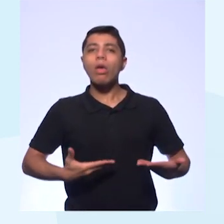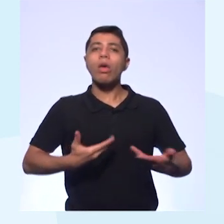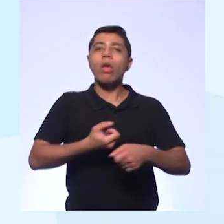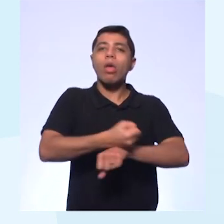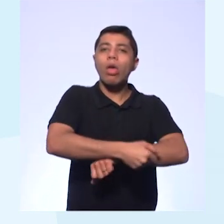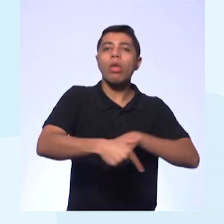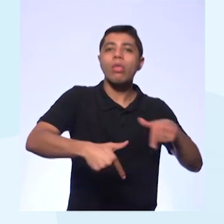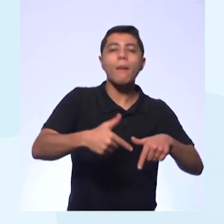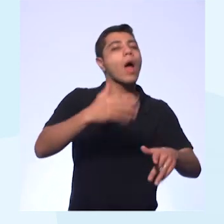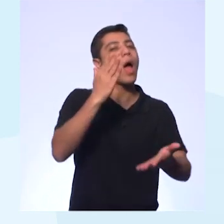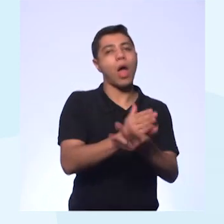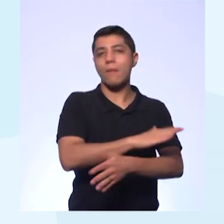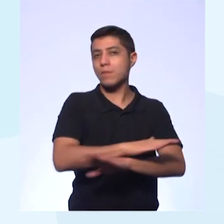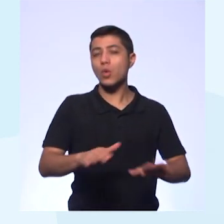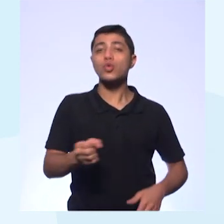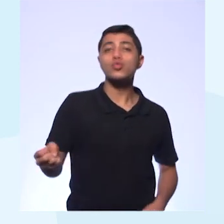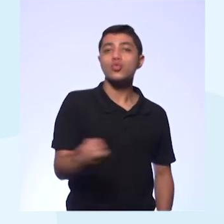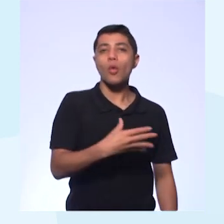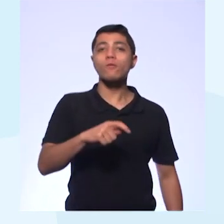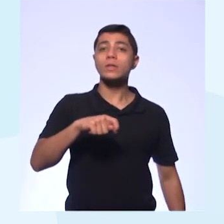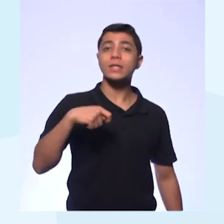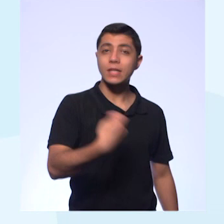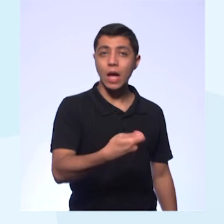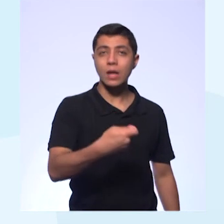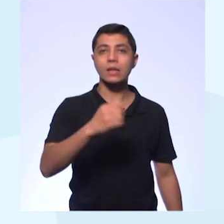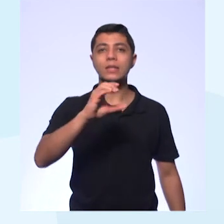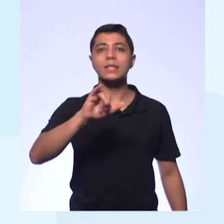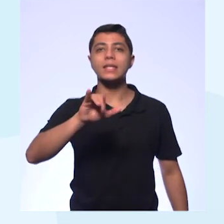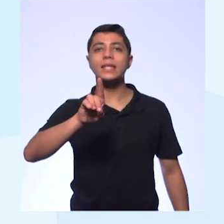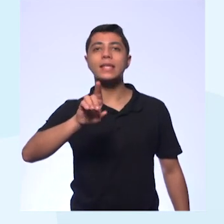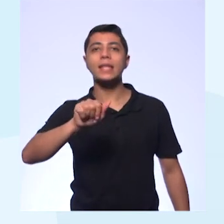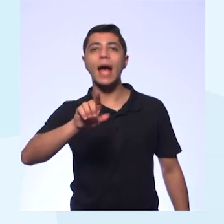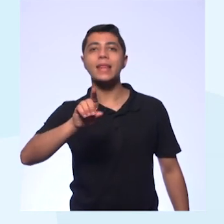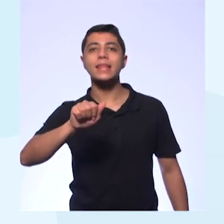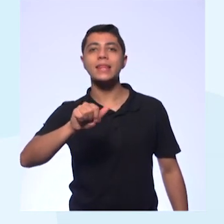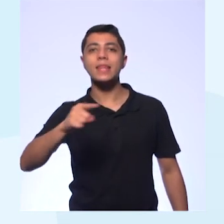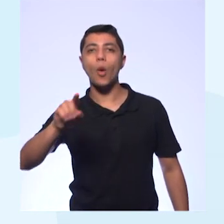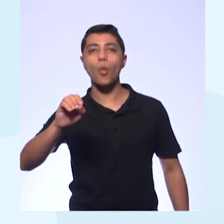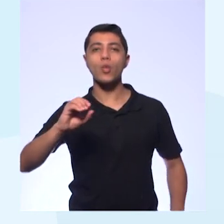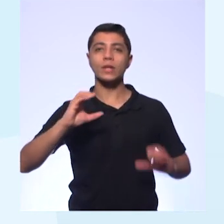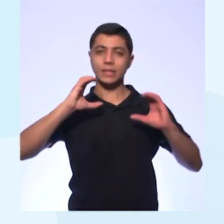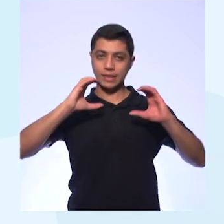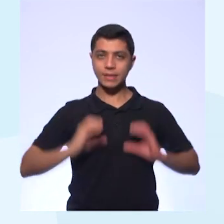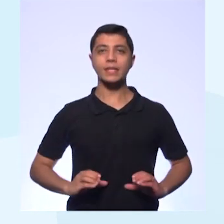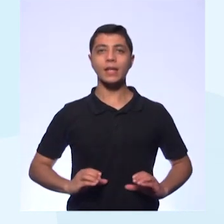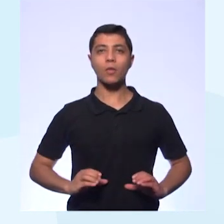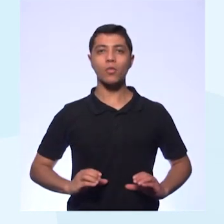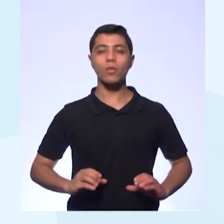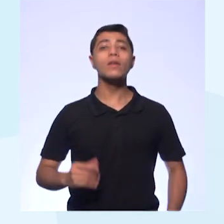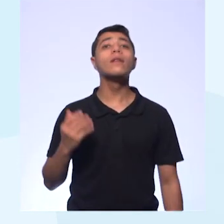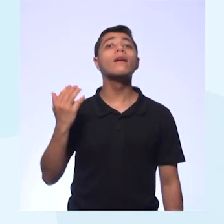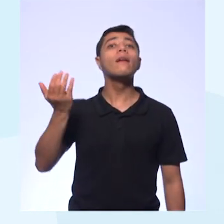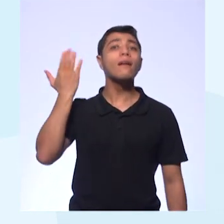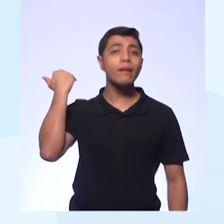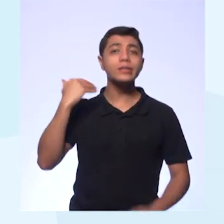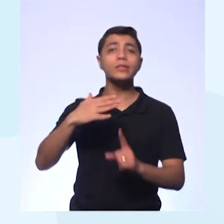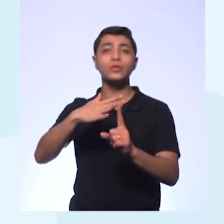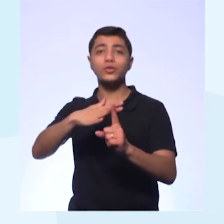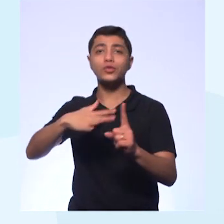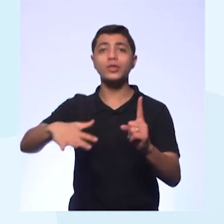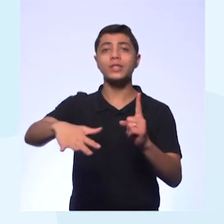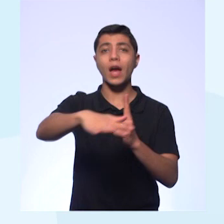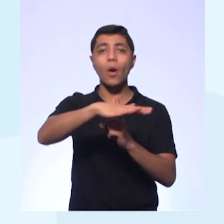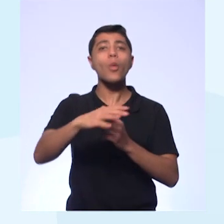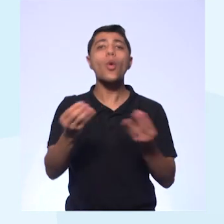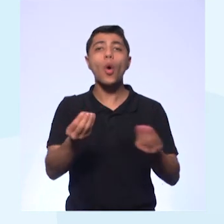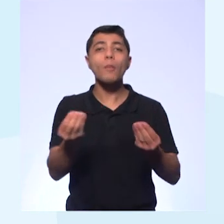terceiro estado, sendo substituídos pelo conceito de classes sociais, então agora é trabalhador, é burguês, né? Não tem mais aquela coisa de